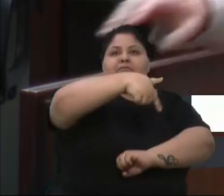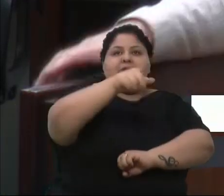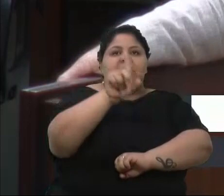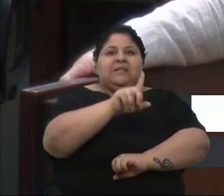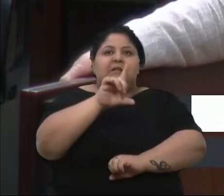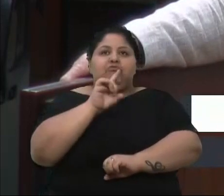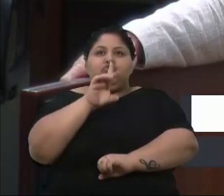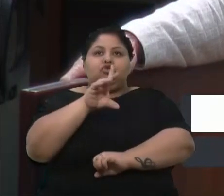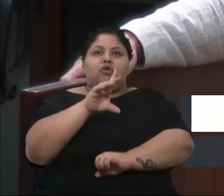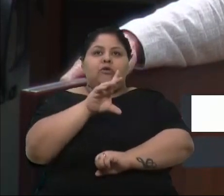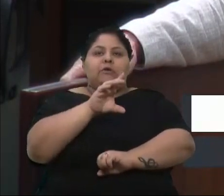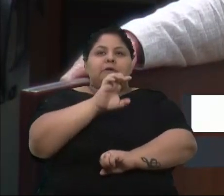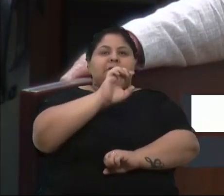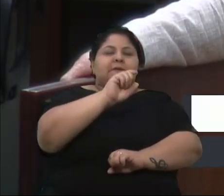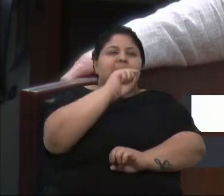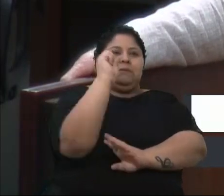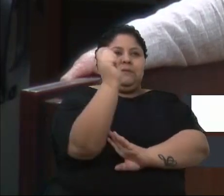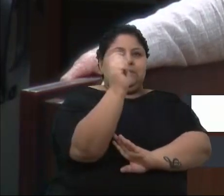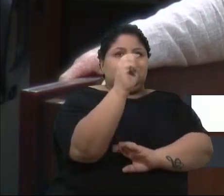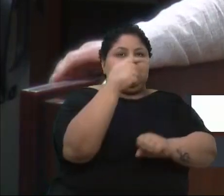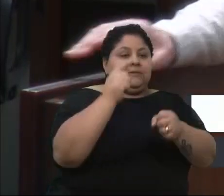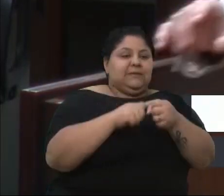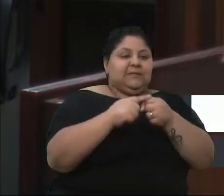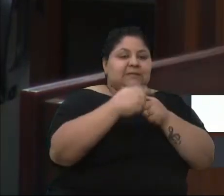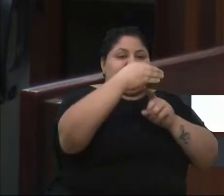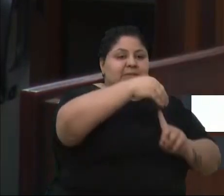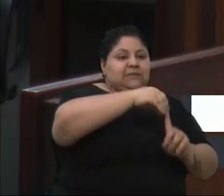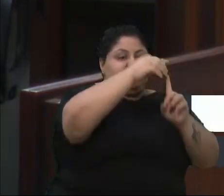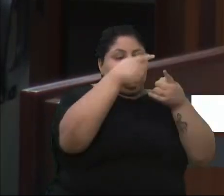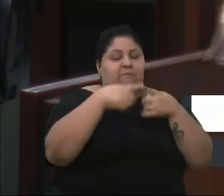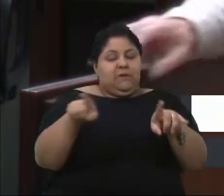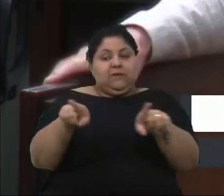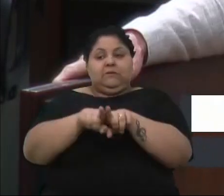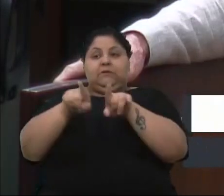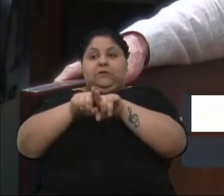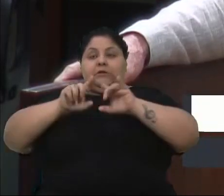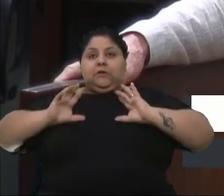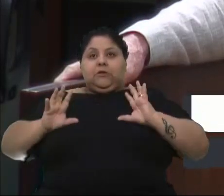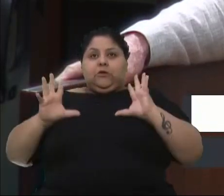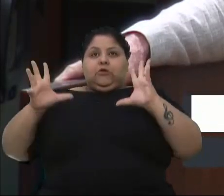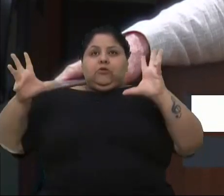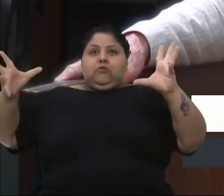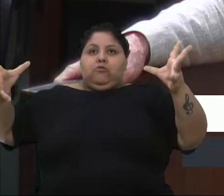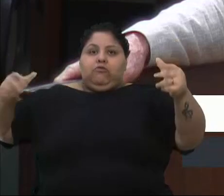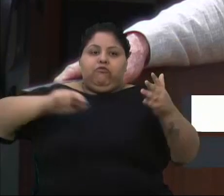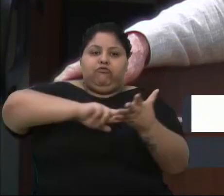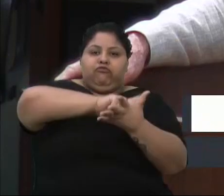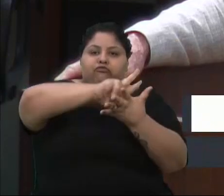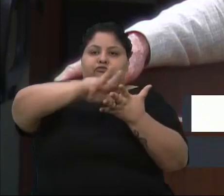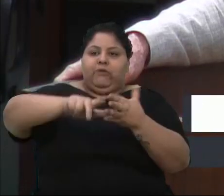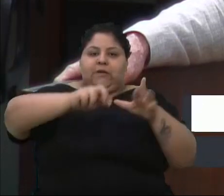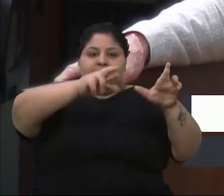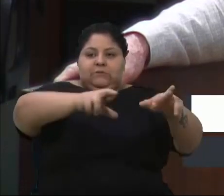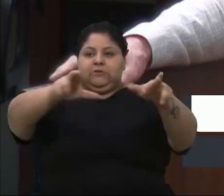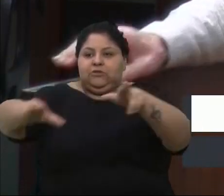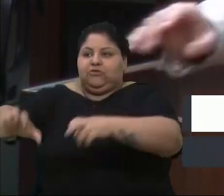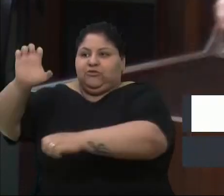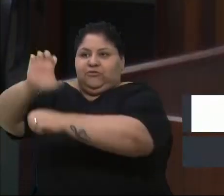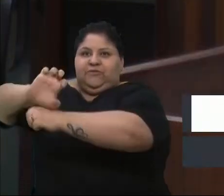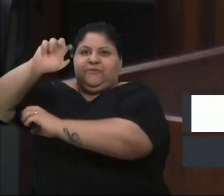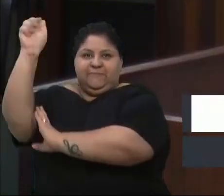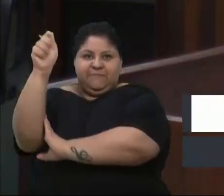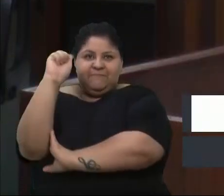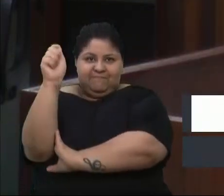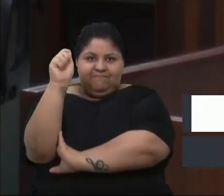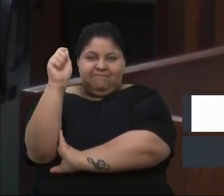da capital, como procurando abranger as várias regiões do estado do Rio Grande do Sul. E